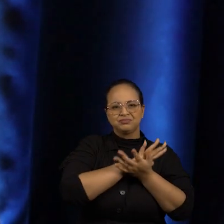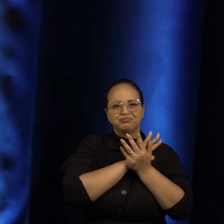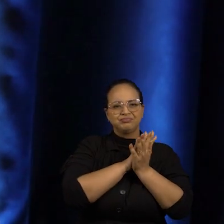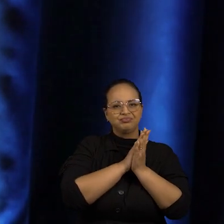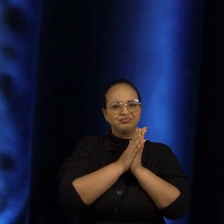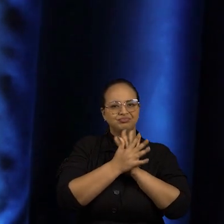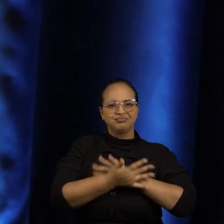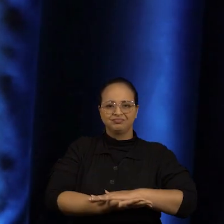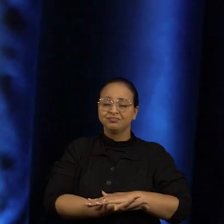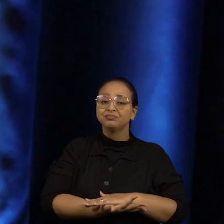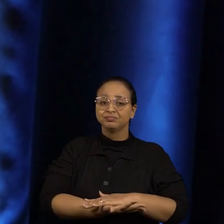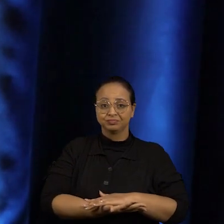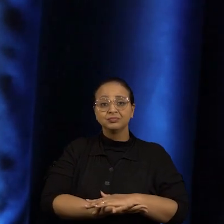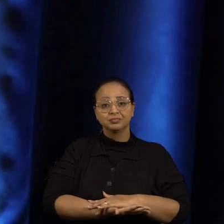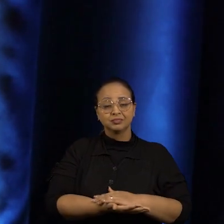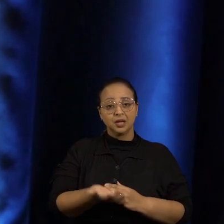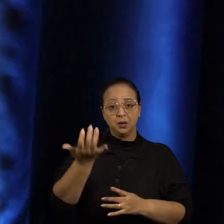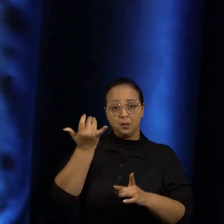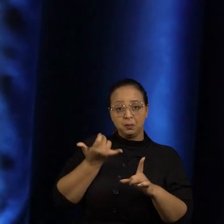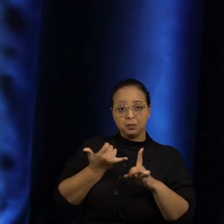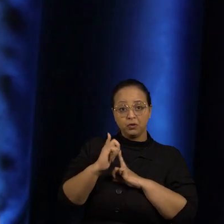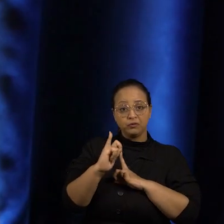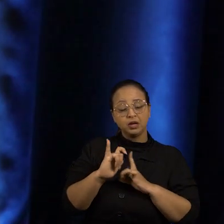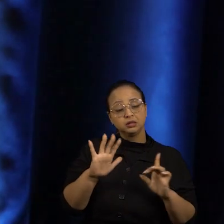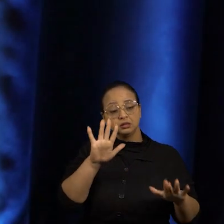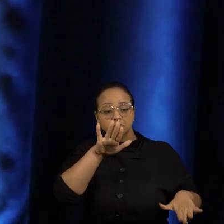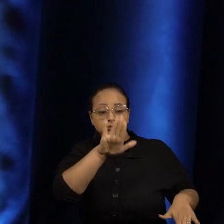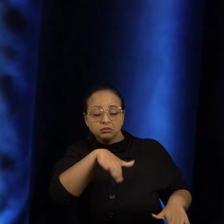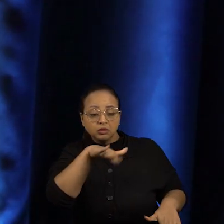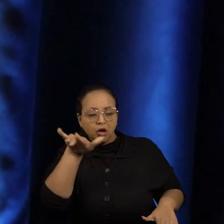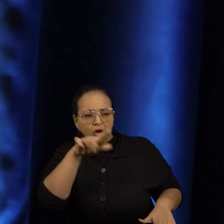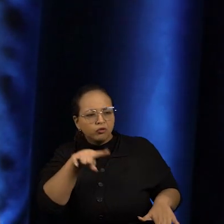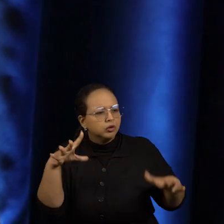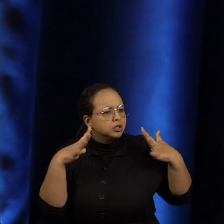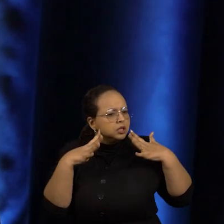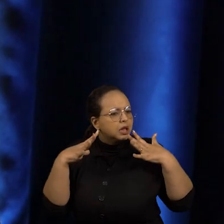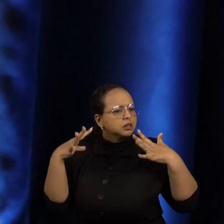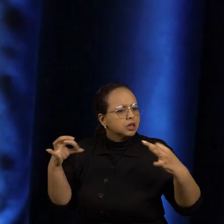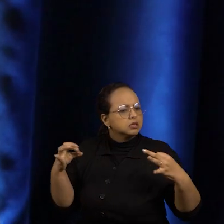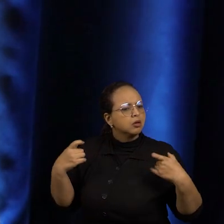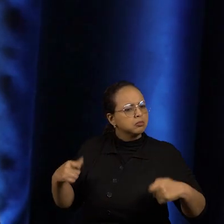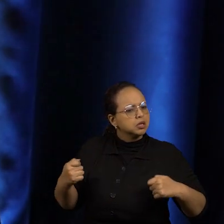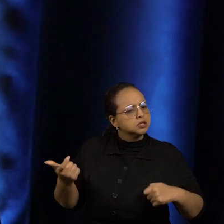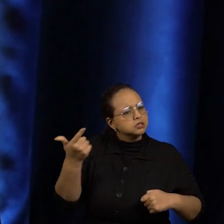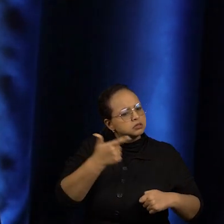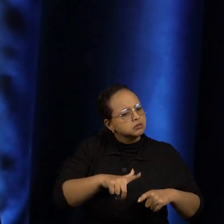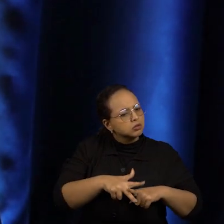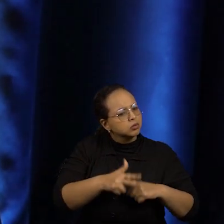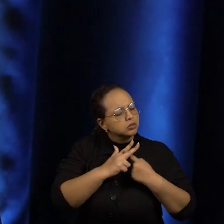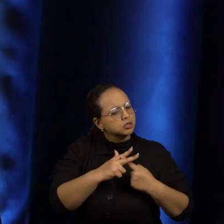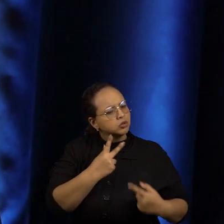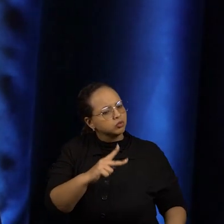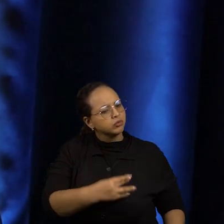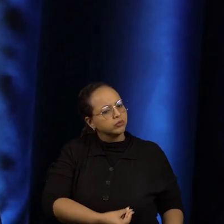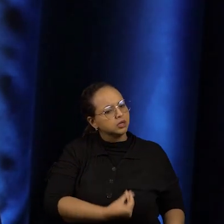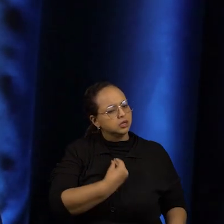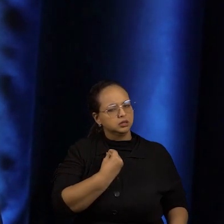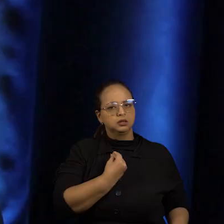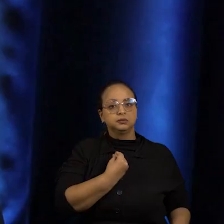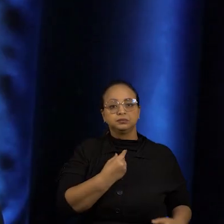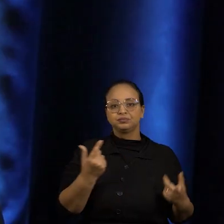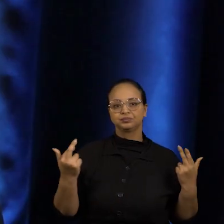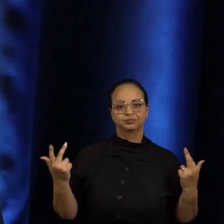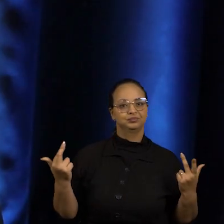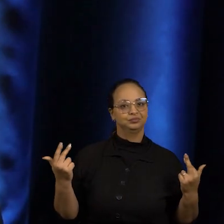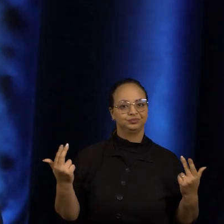o convite do profeta ao povo era que reedificasse o altar. E é o mesmo convite